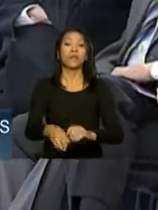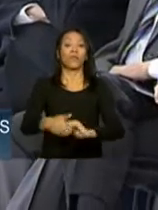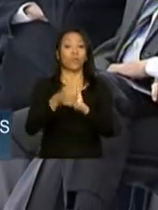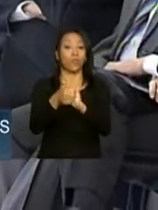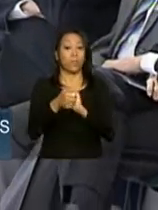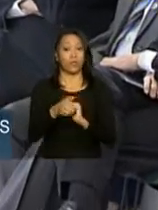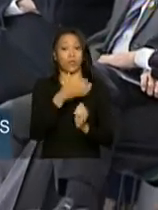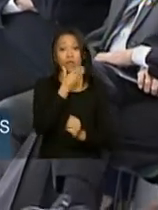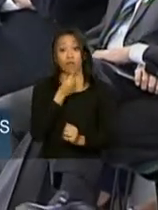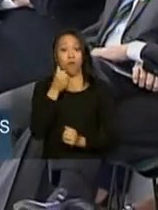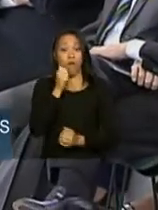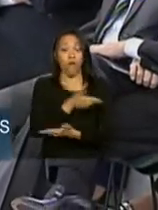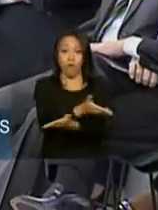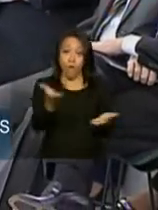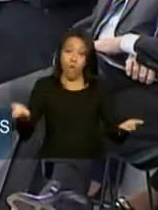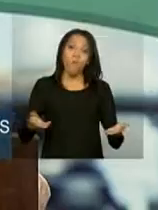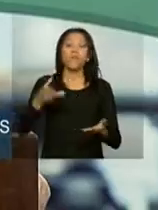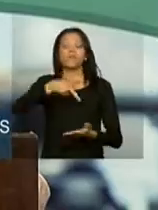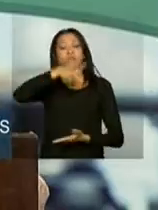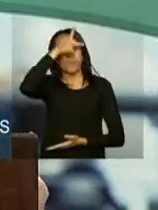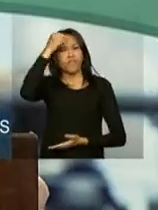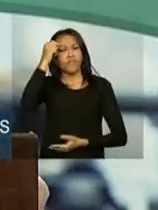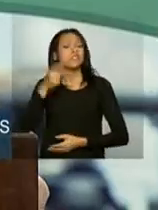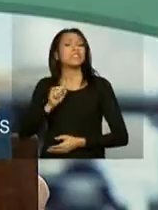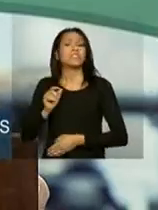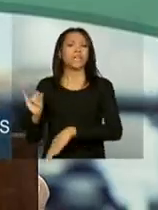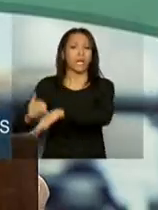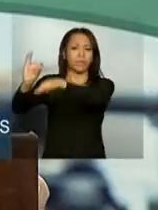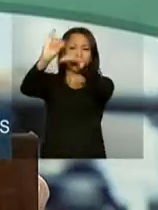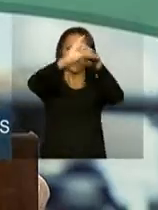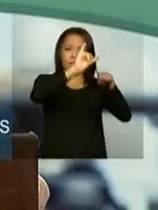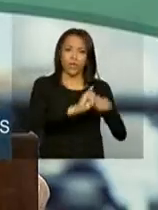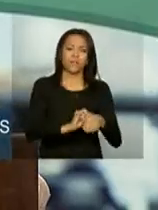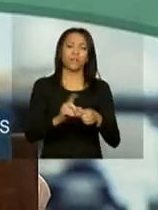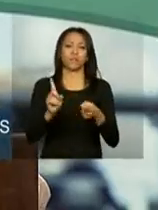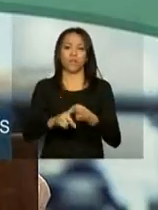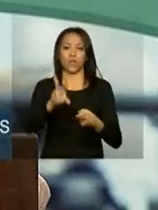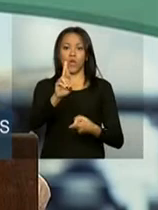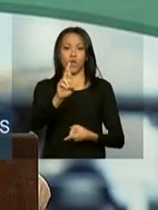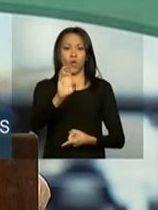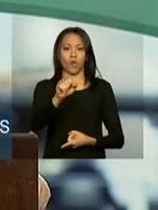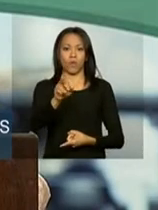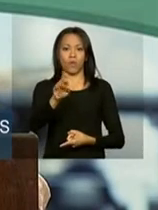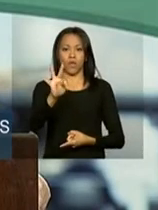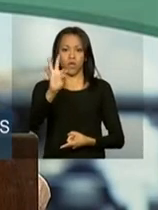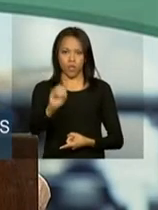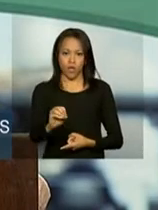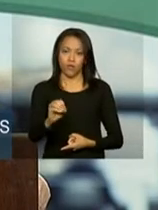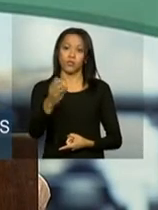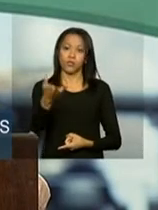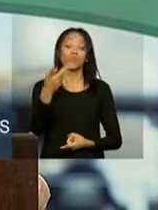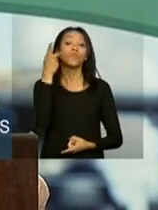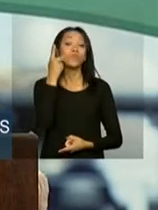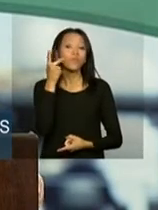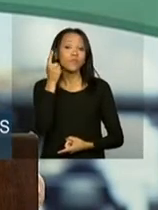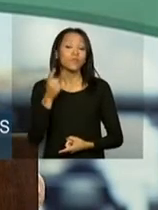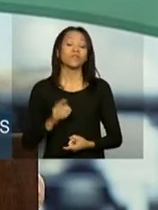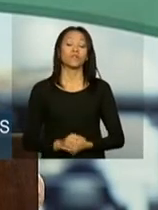senhores prefeitos de capitais, o prefeito Roberto Cláudio Bezerra de